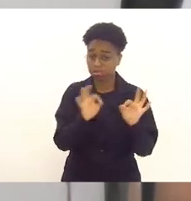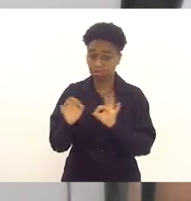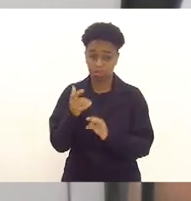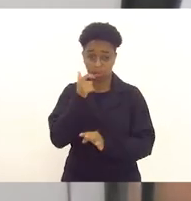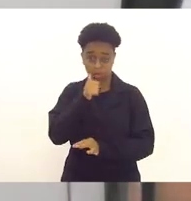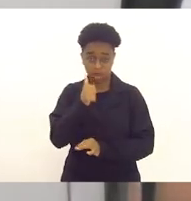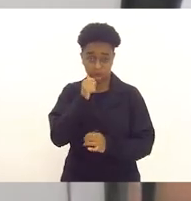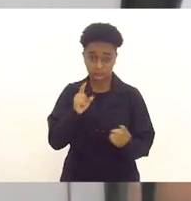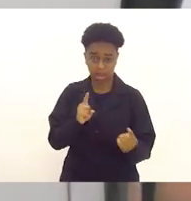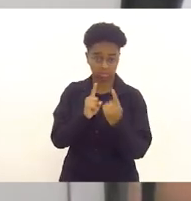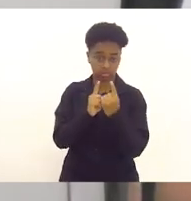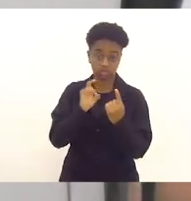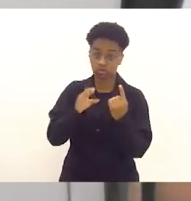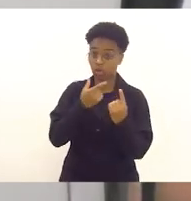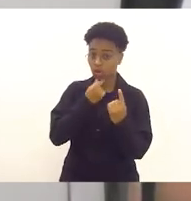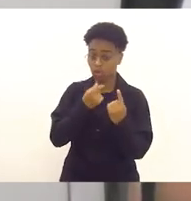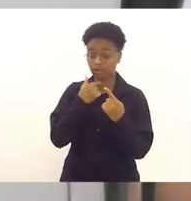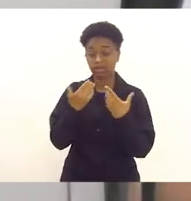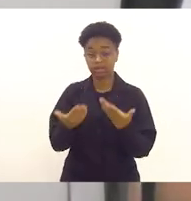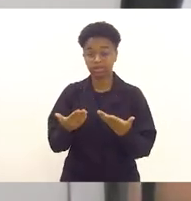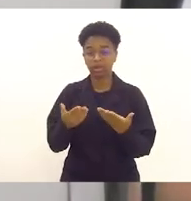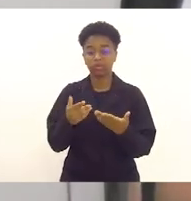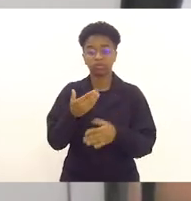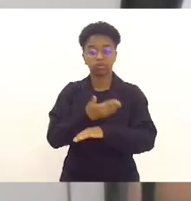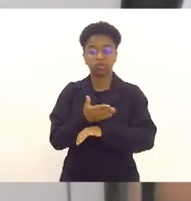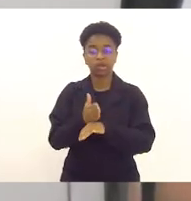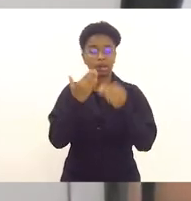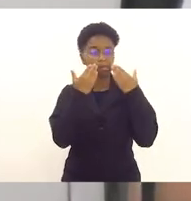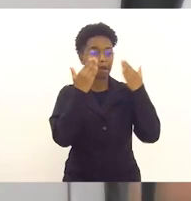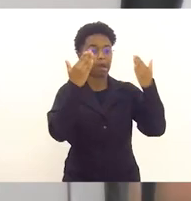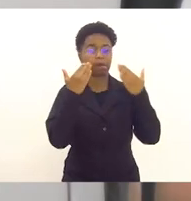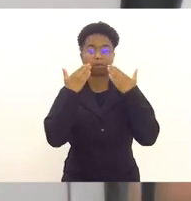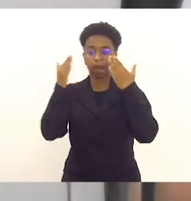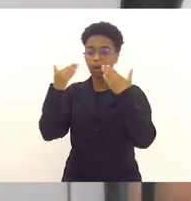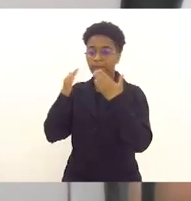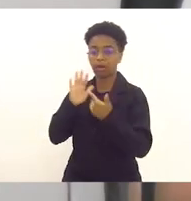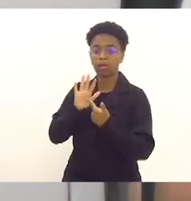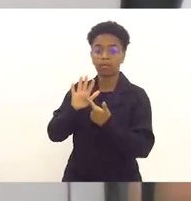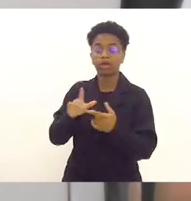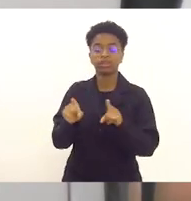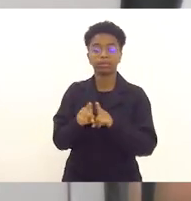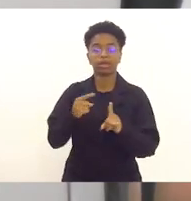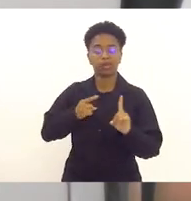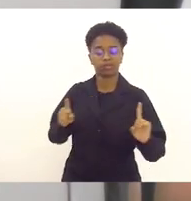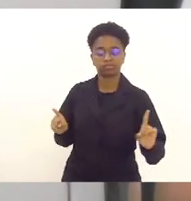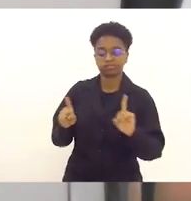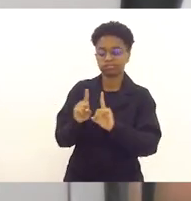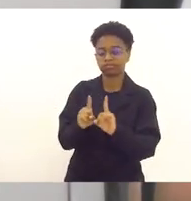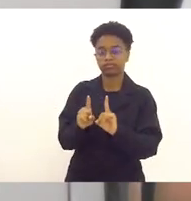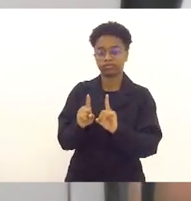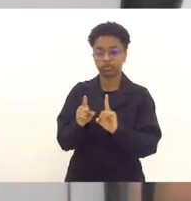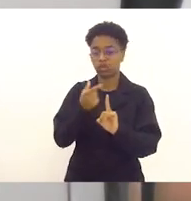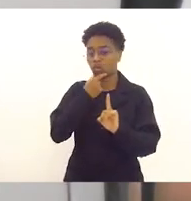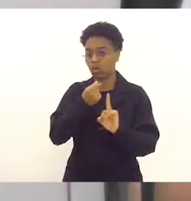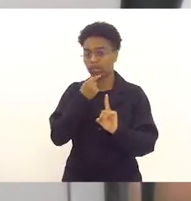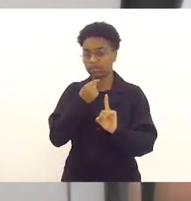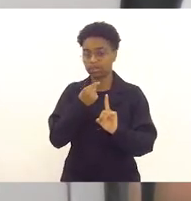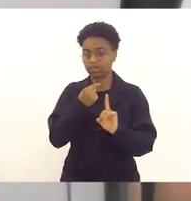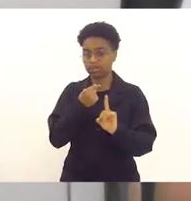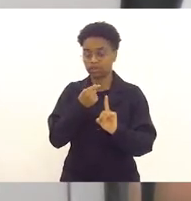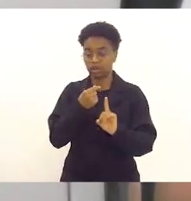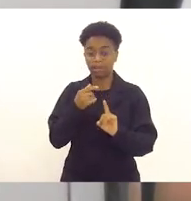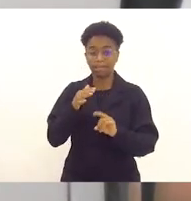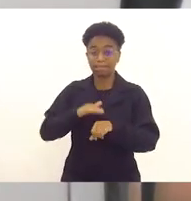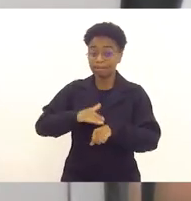só tinha um homens e eu fiquei sendo exposto o tempo inteiro a estar perto do criminoso o tempo todo eu fiquei por